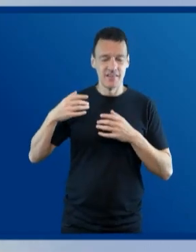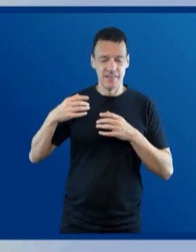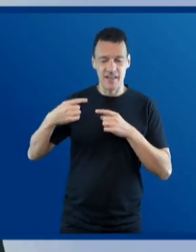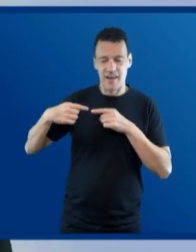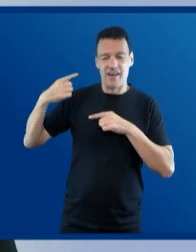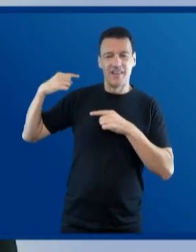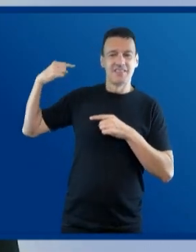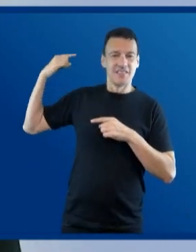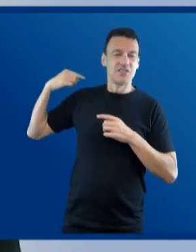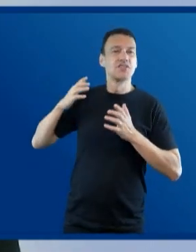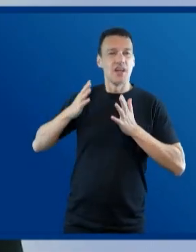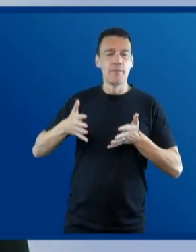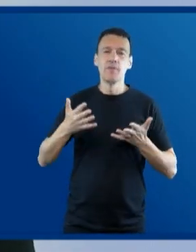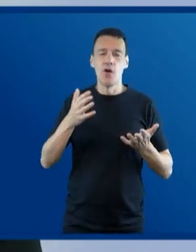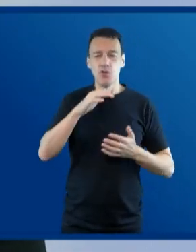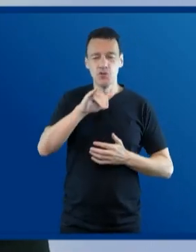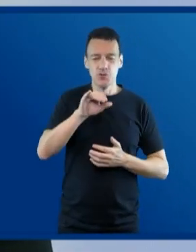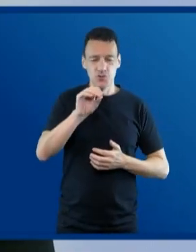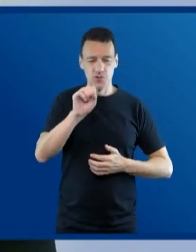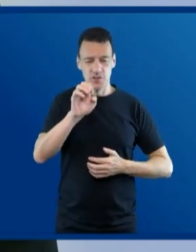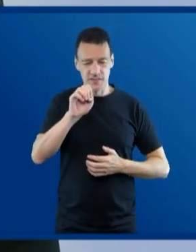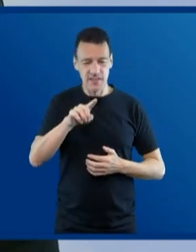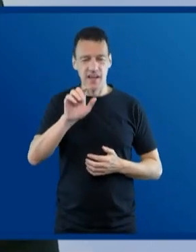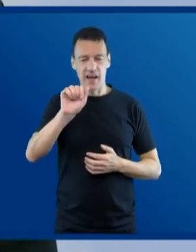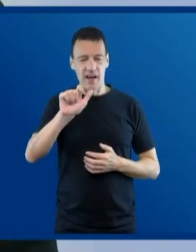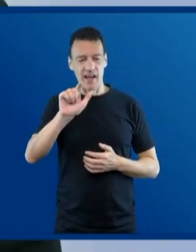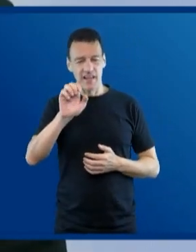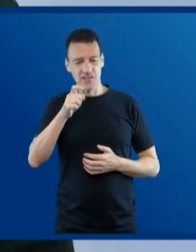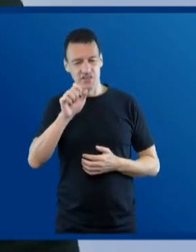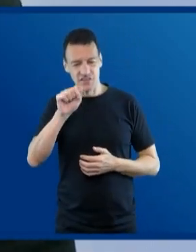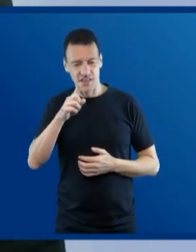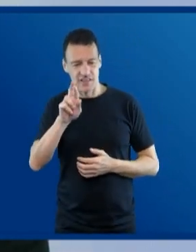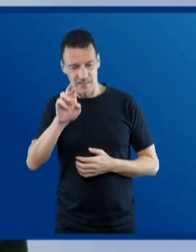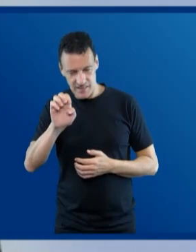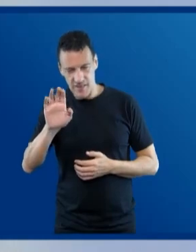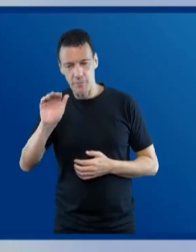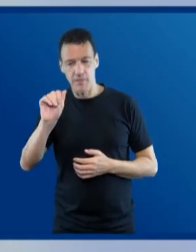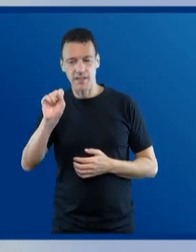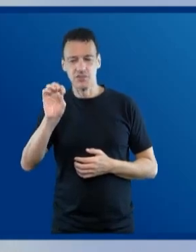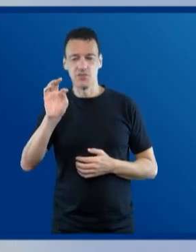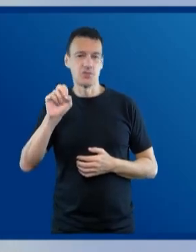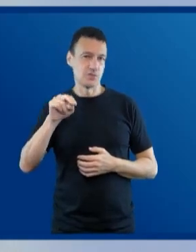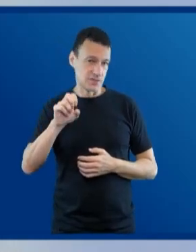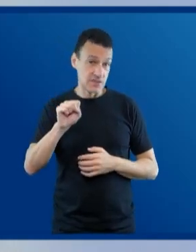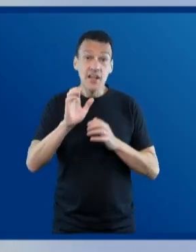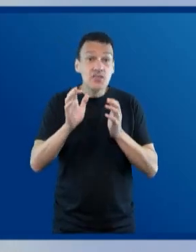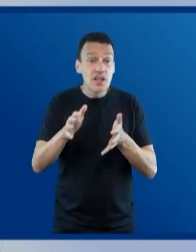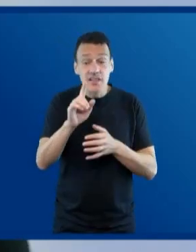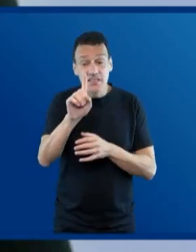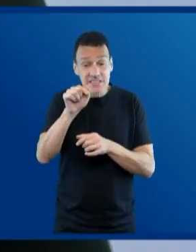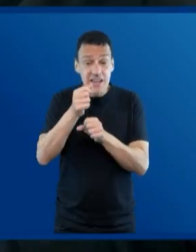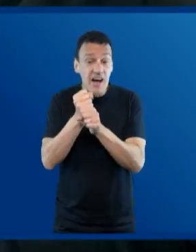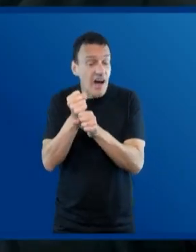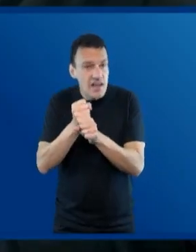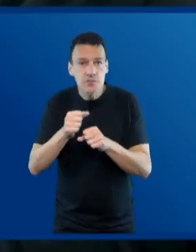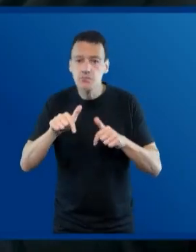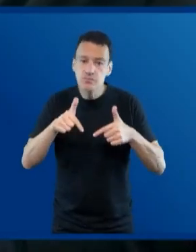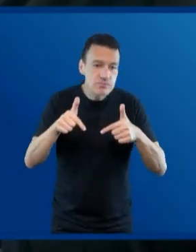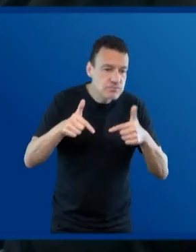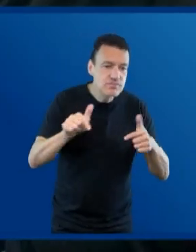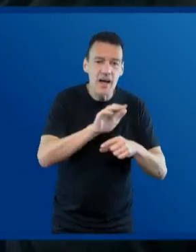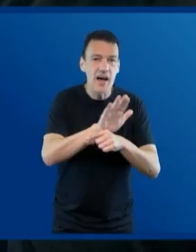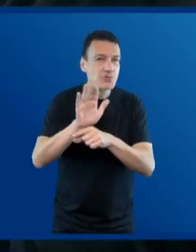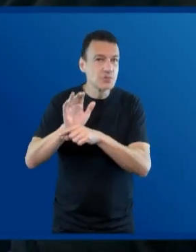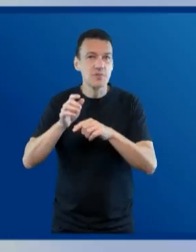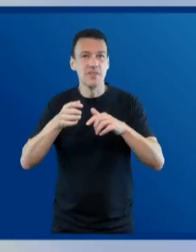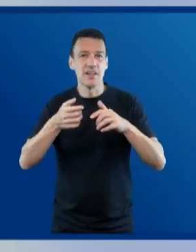17 anos da sua carreira profissional para promover educação financeira no mercado de capitais, a Andréia